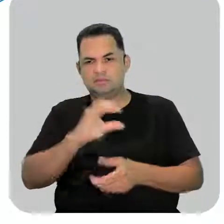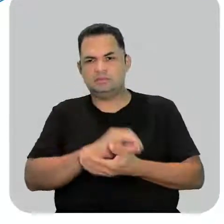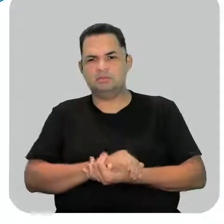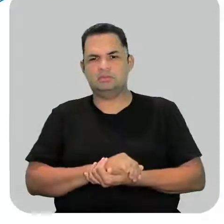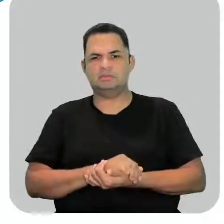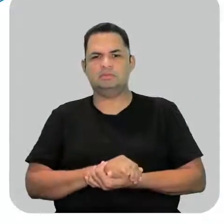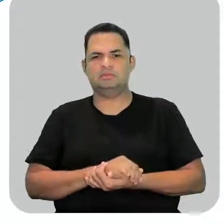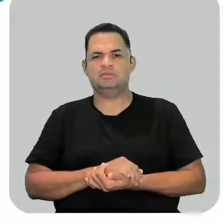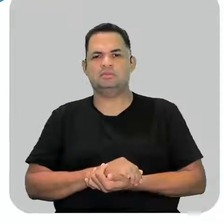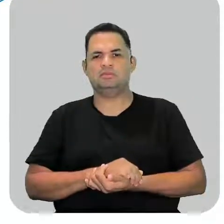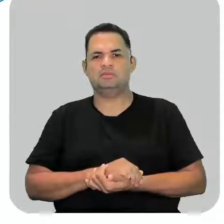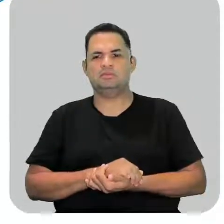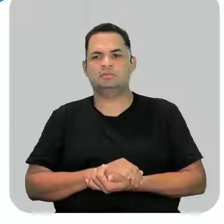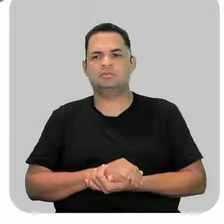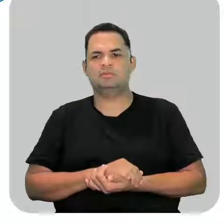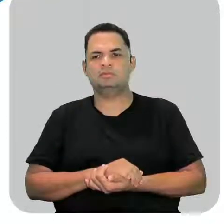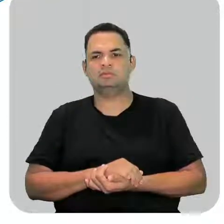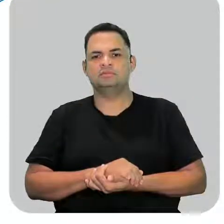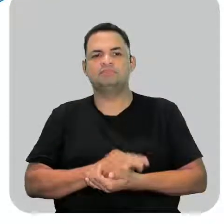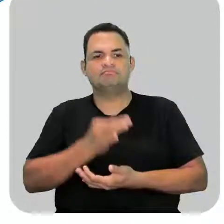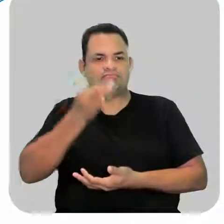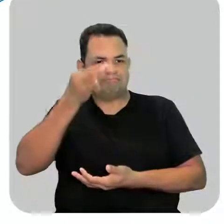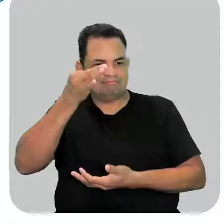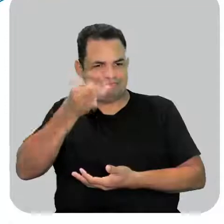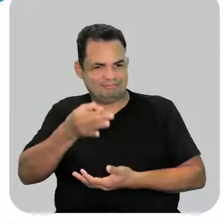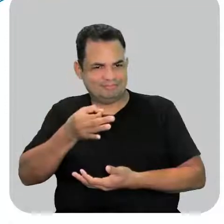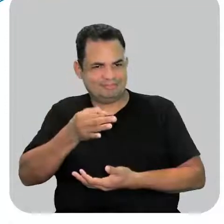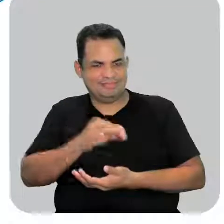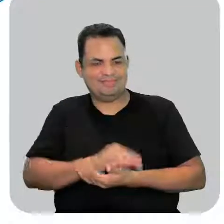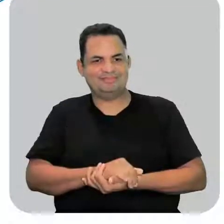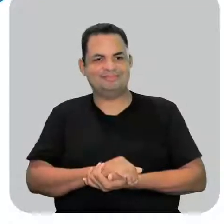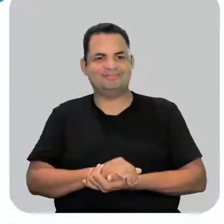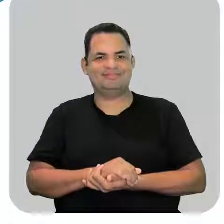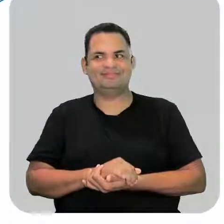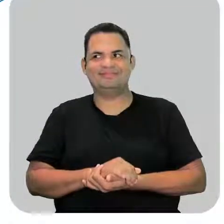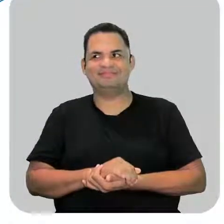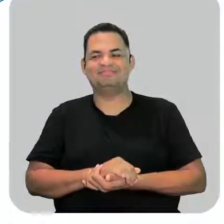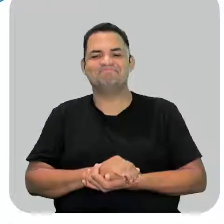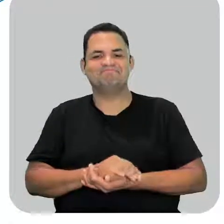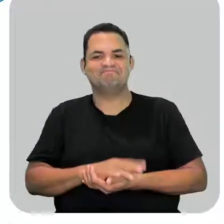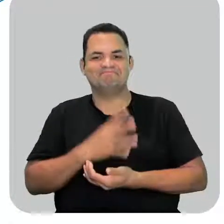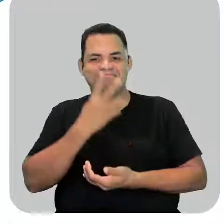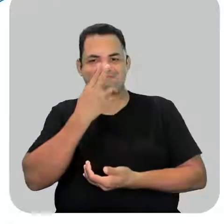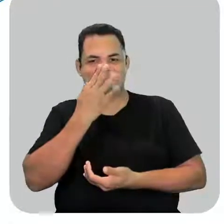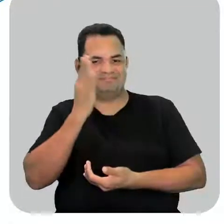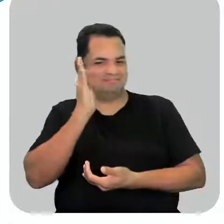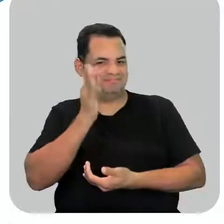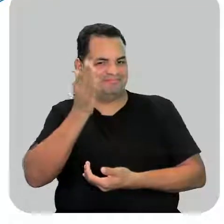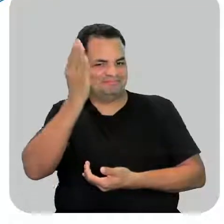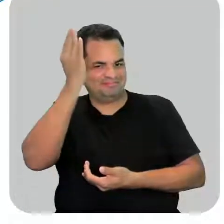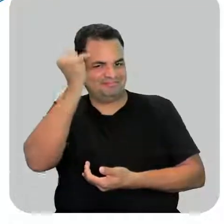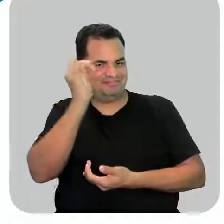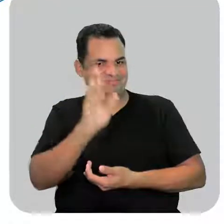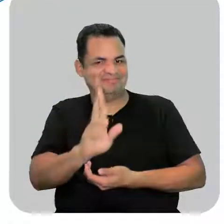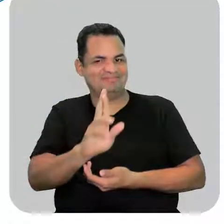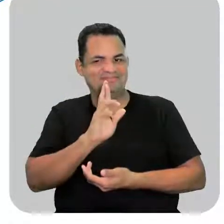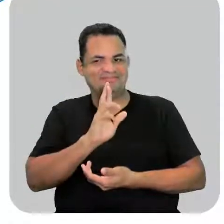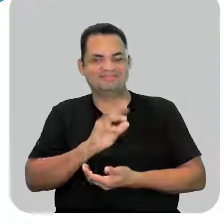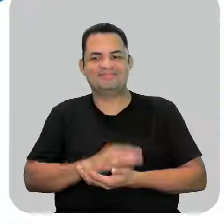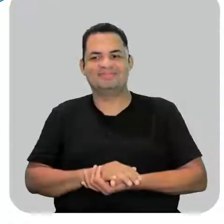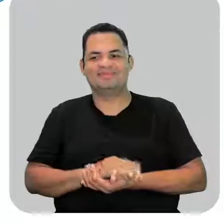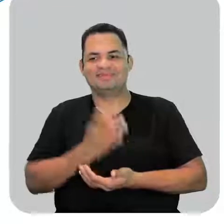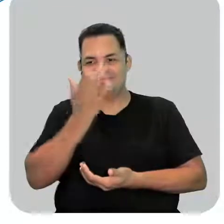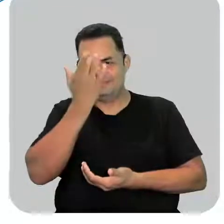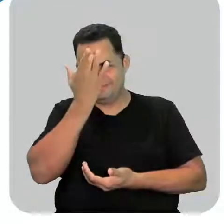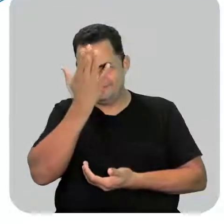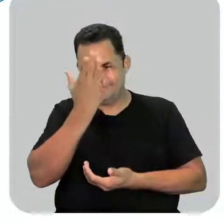certo? Olha aí. Olha, eu acertei. Alternativa C. Até parece que eu já sabia a resposta. Então, ficou fácil,